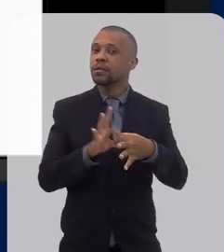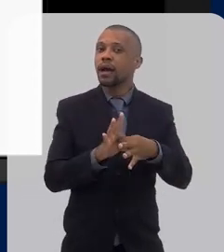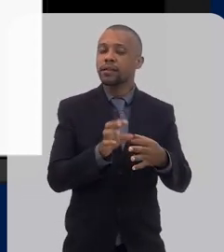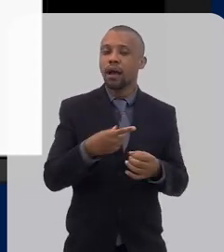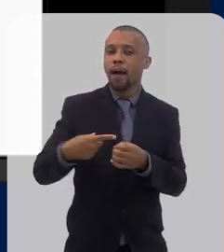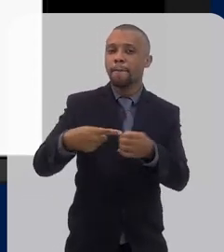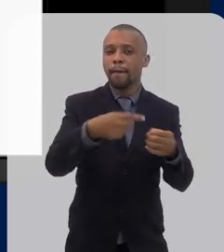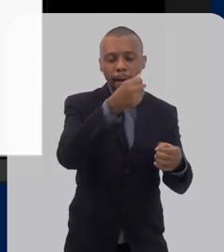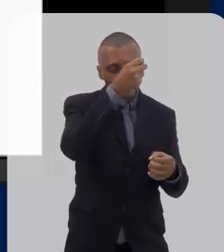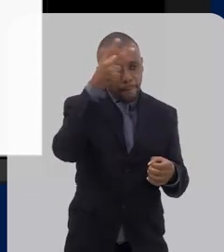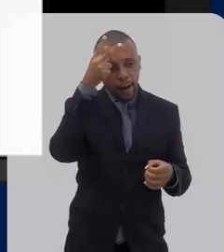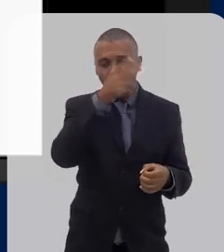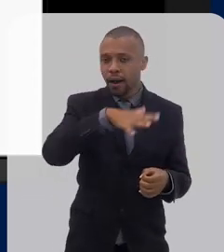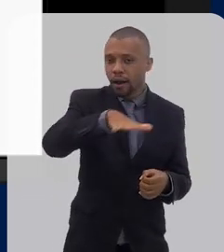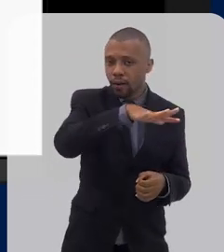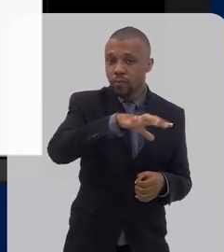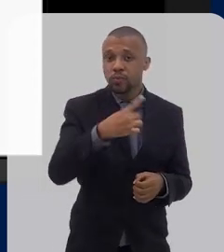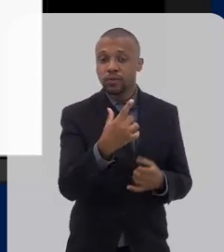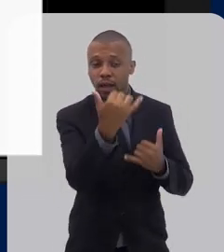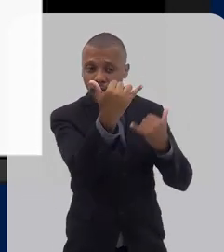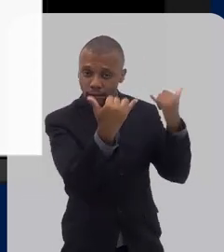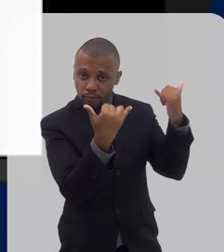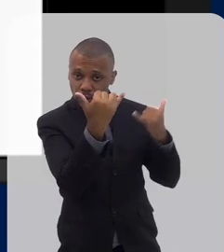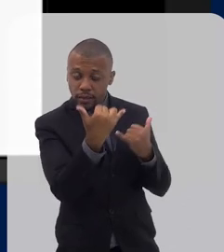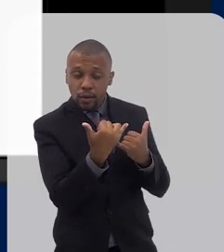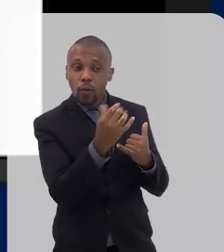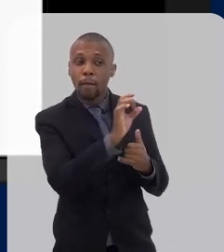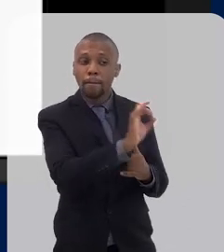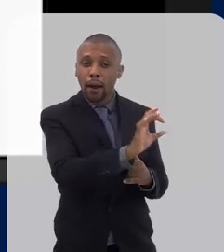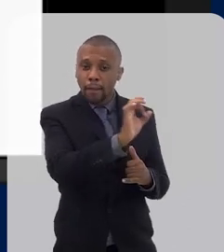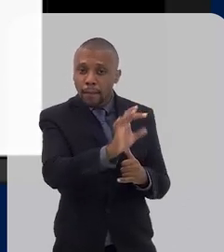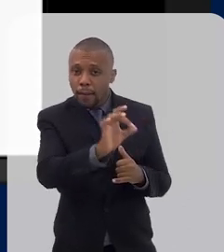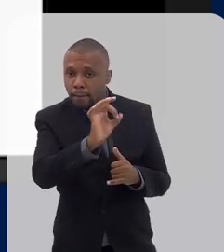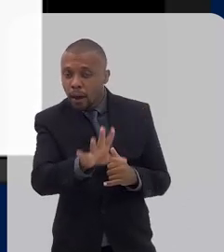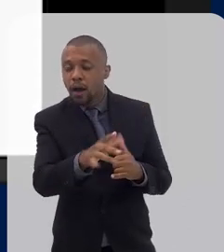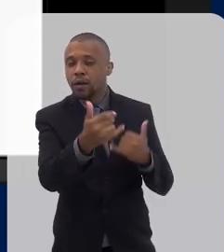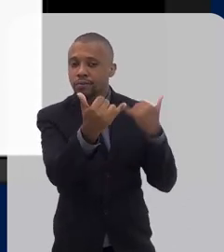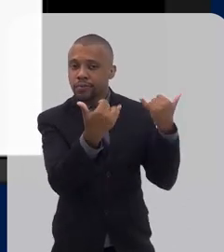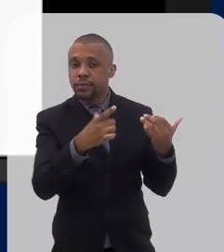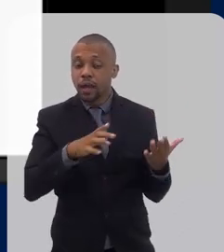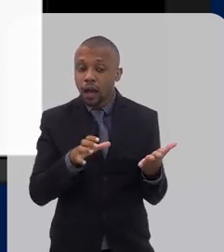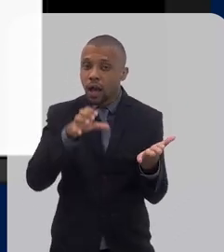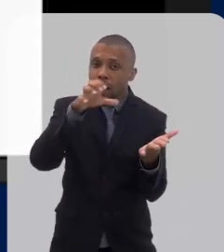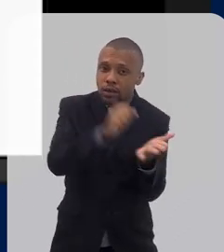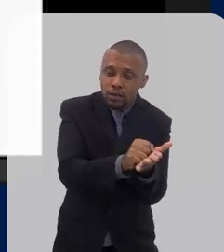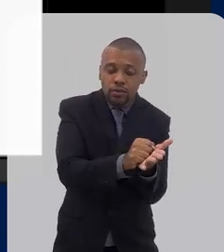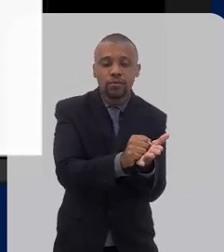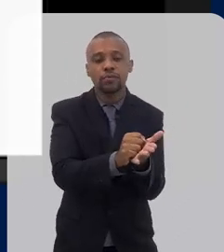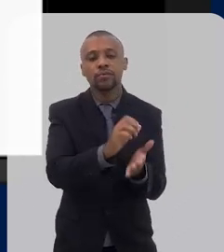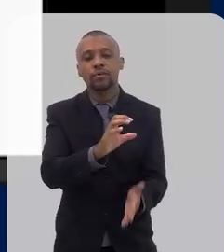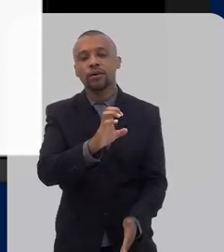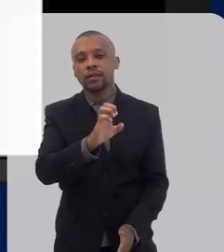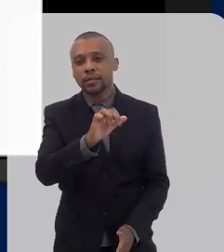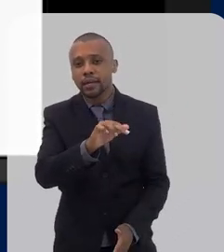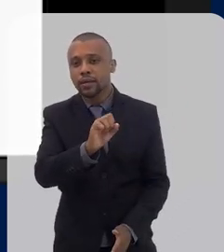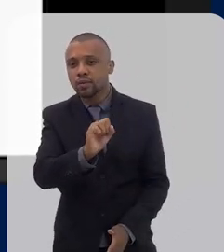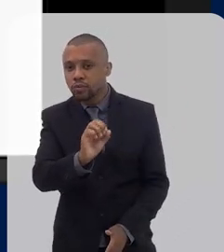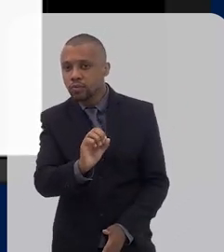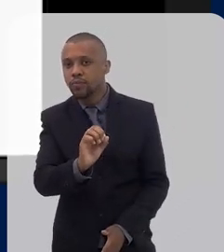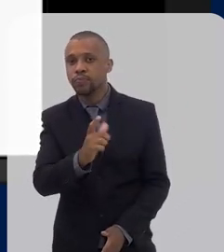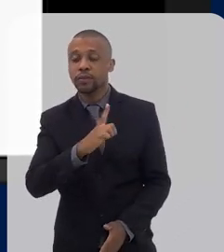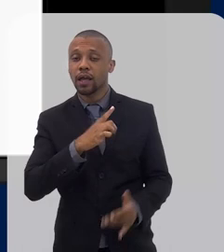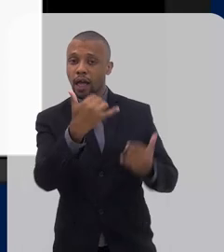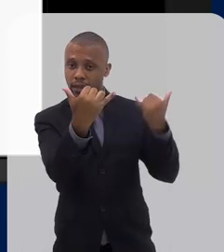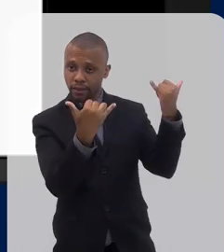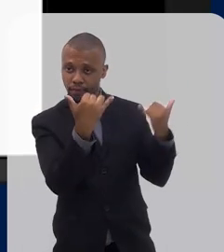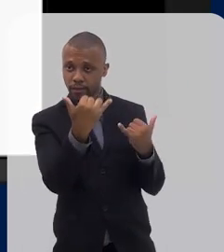ter informações individualizadas de cada bairro que tenha registro, né, no censo. Eu